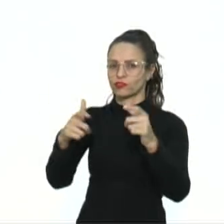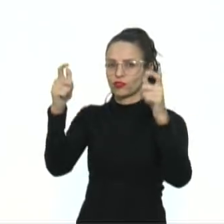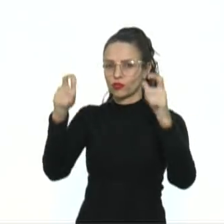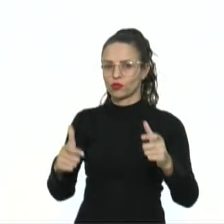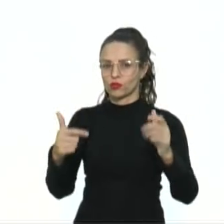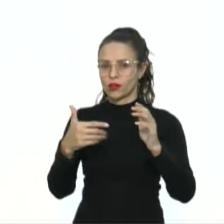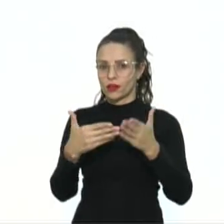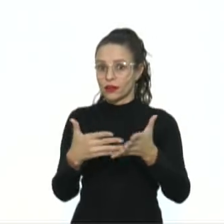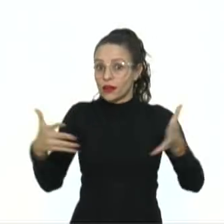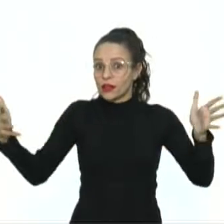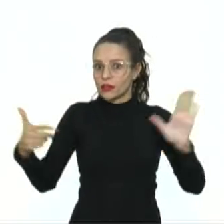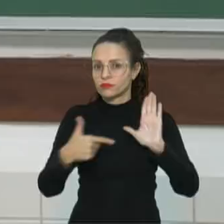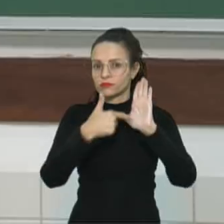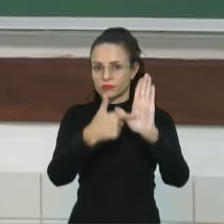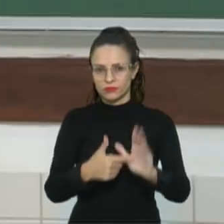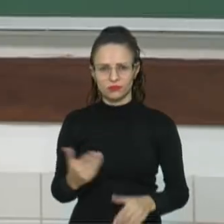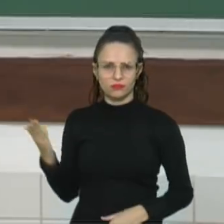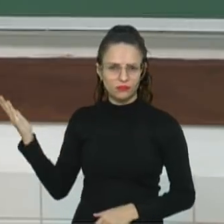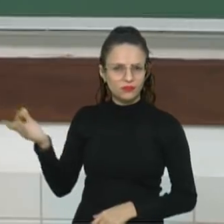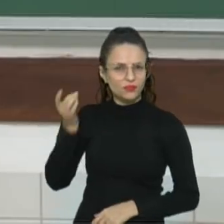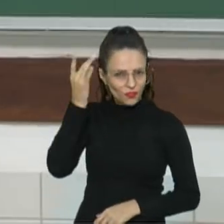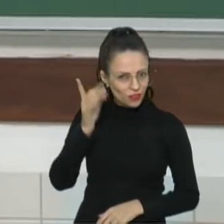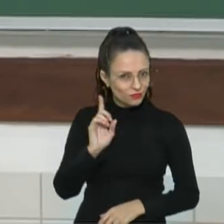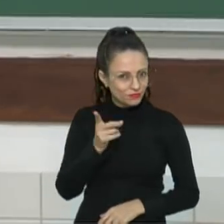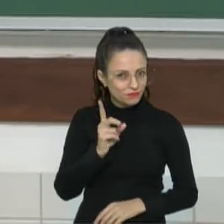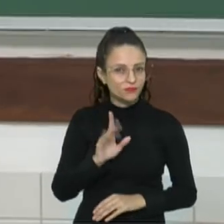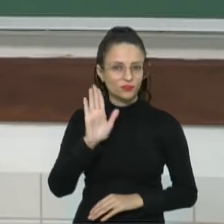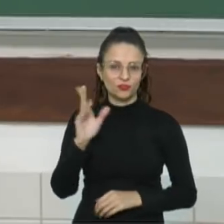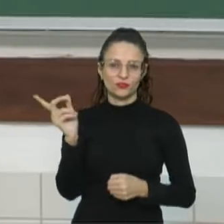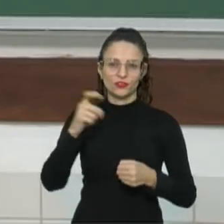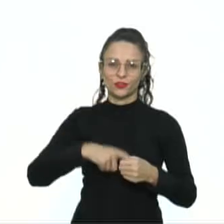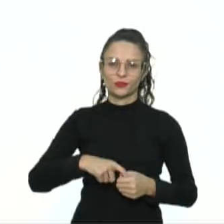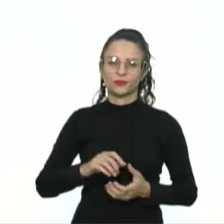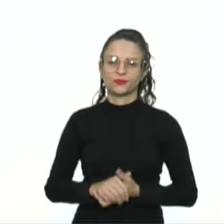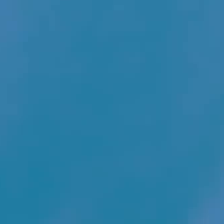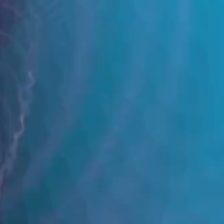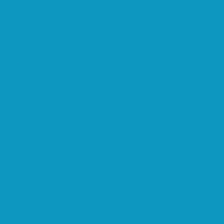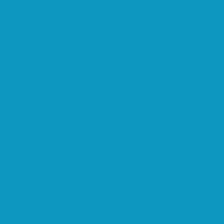de exposições. Essa tá fácil, hein? Daqui a pouquinho eu volto.